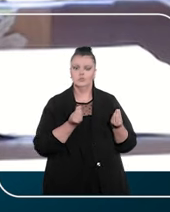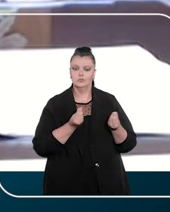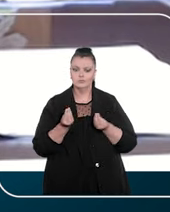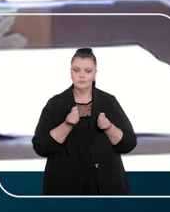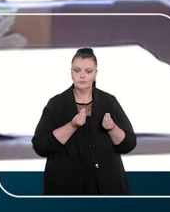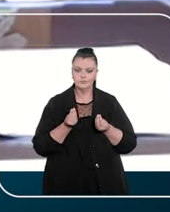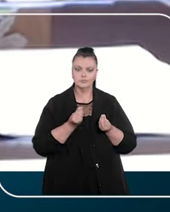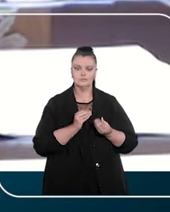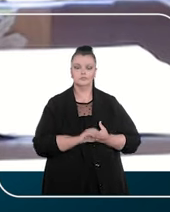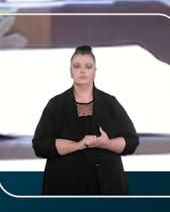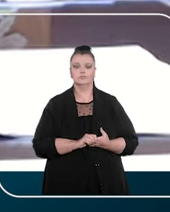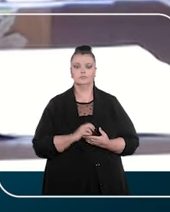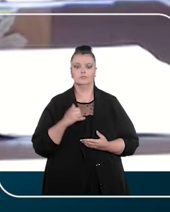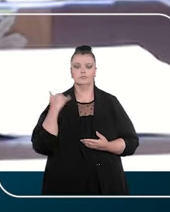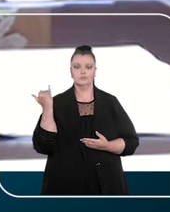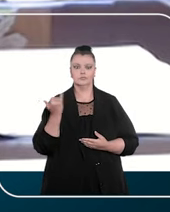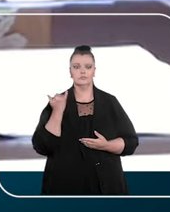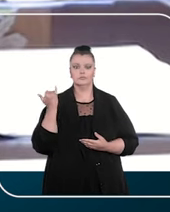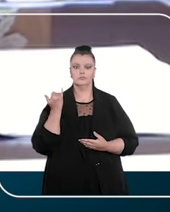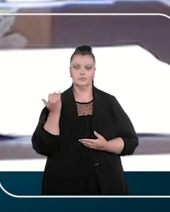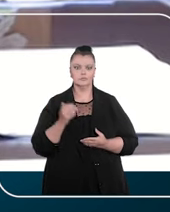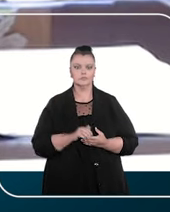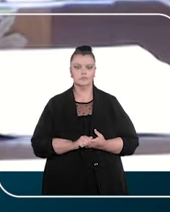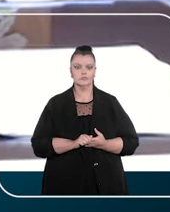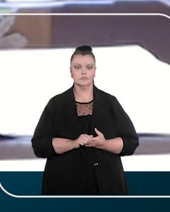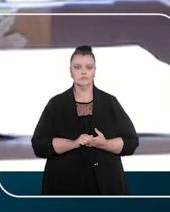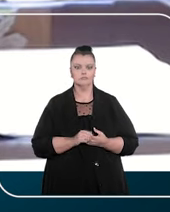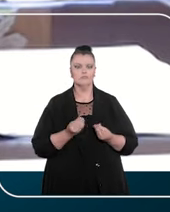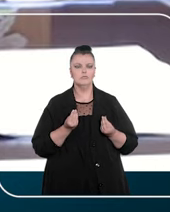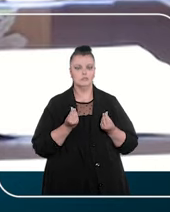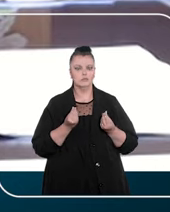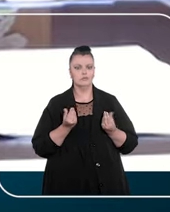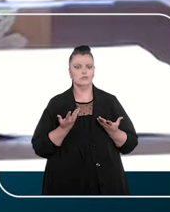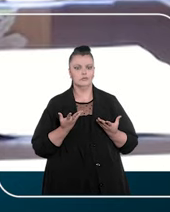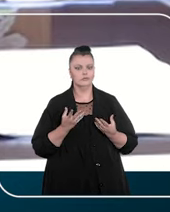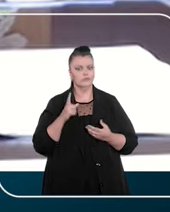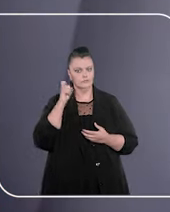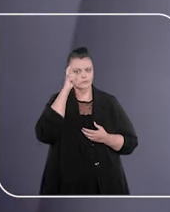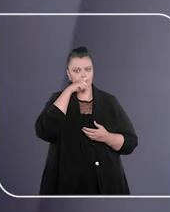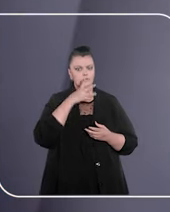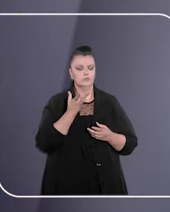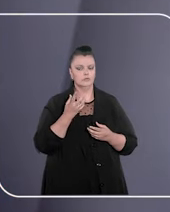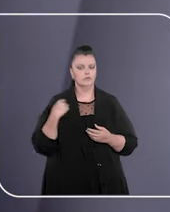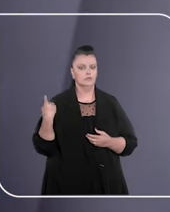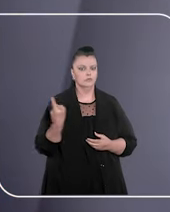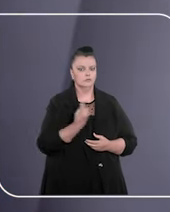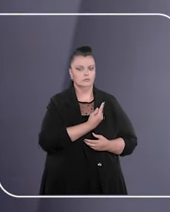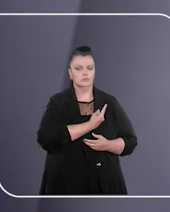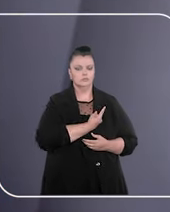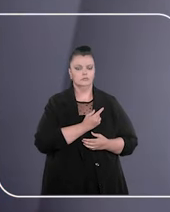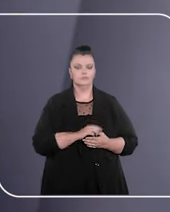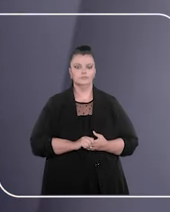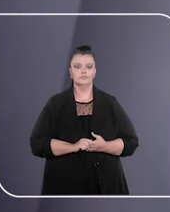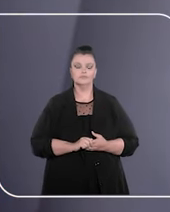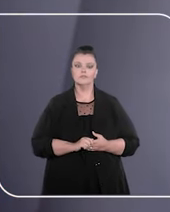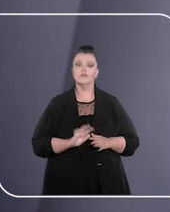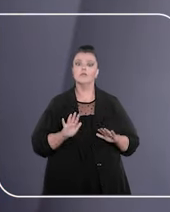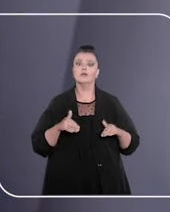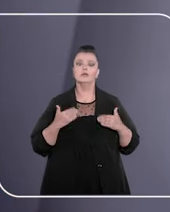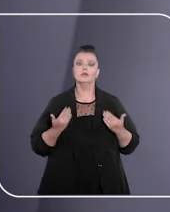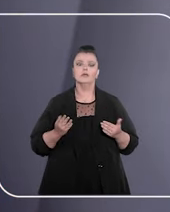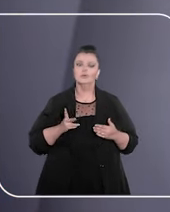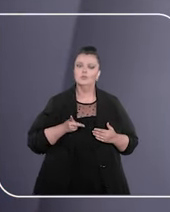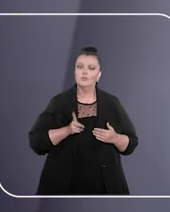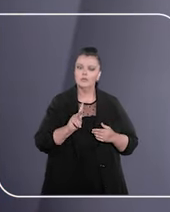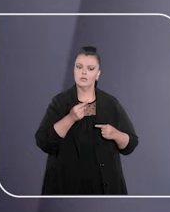relevante e delicada e sensível a todos nós. E dando sequência a esse debate sobre